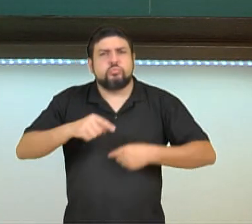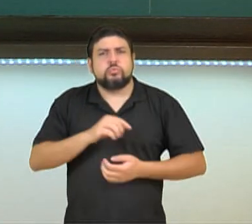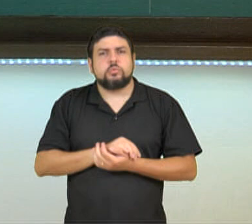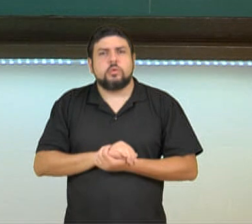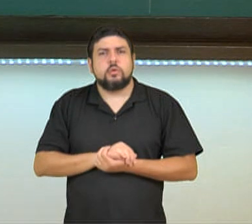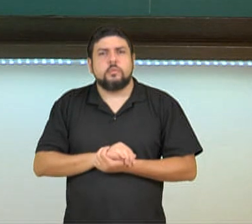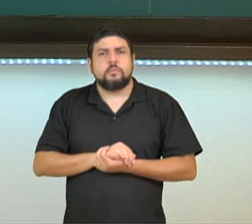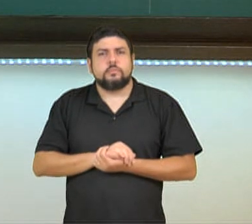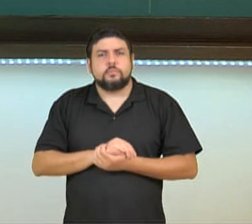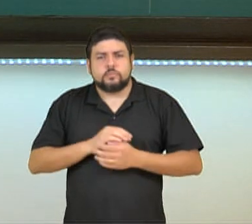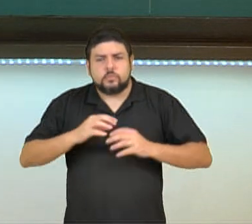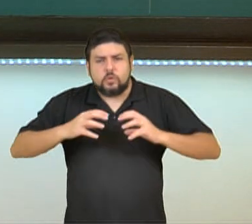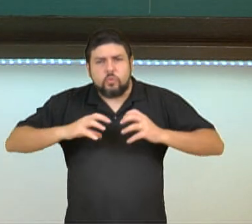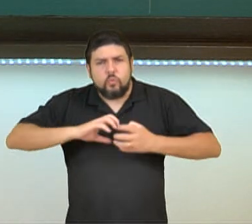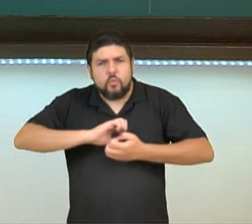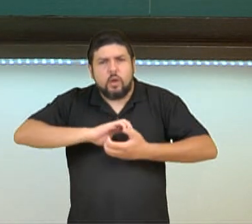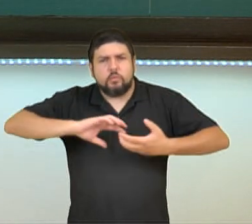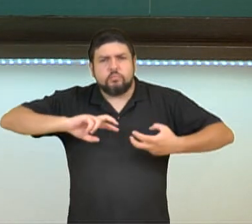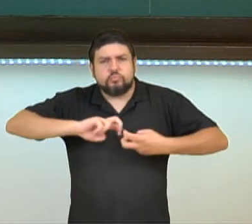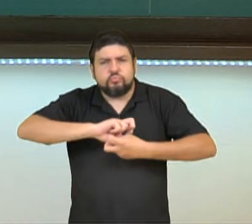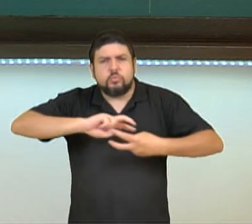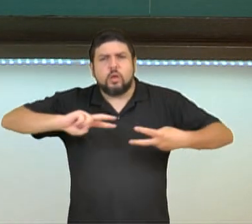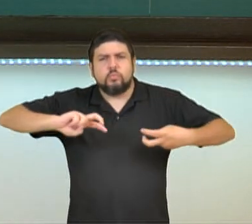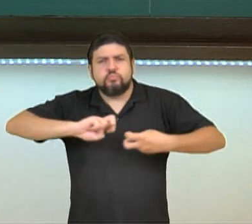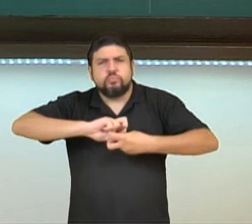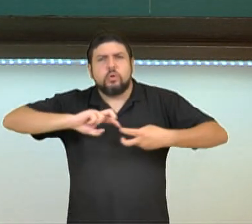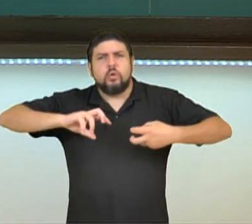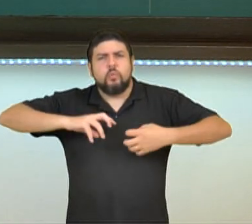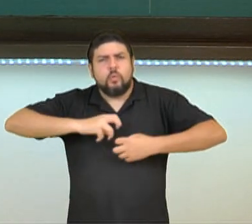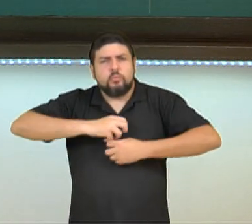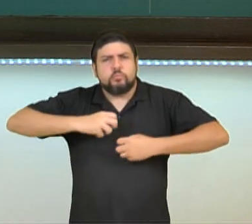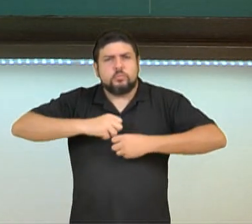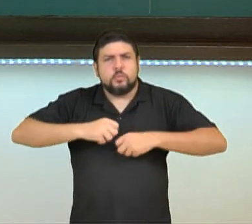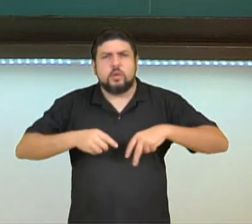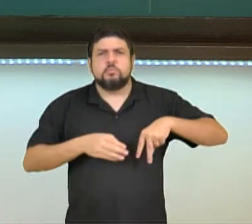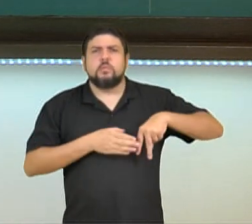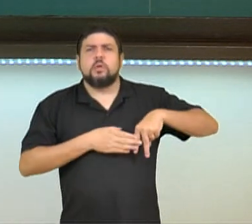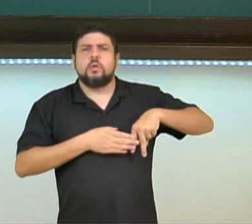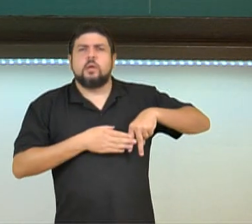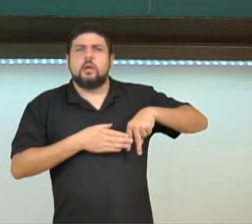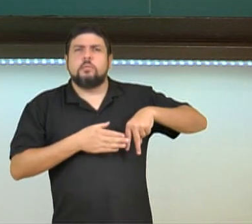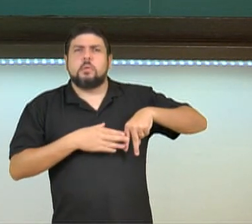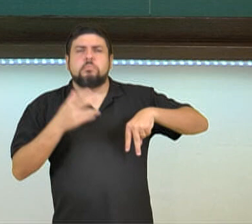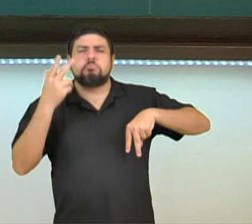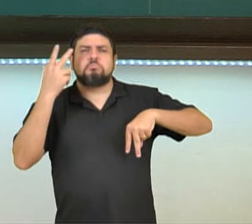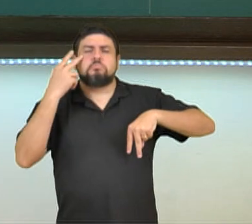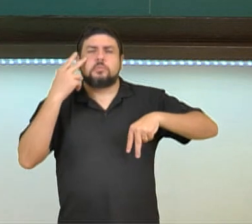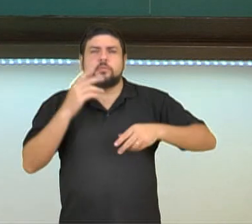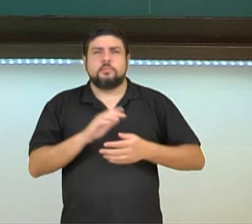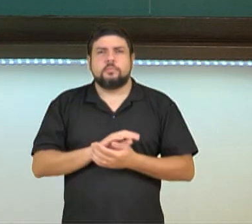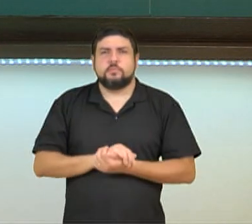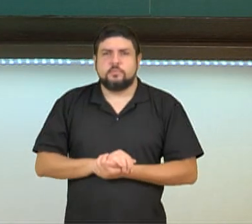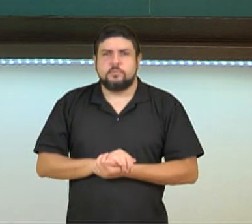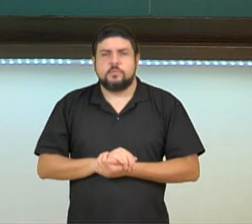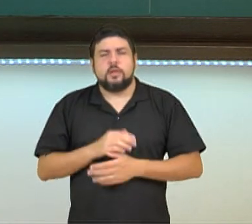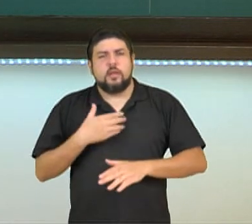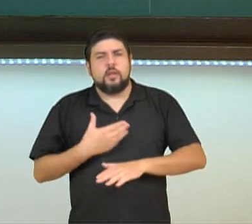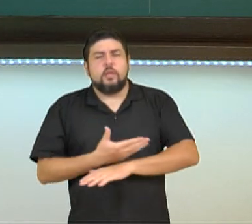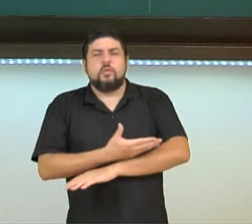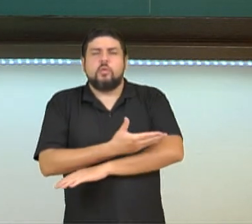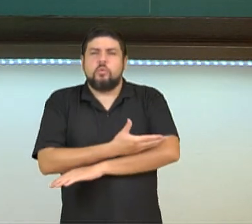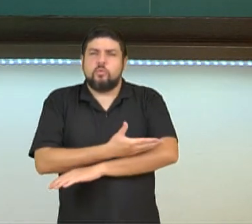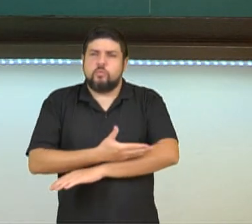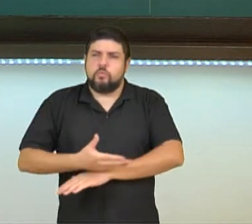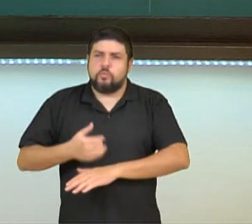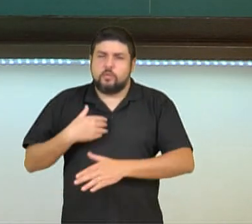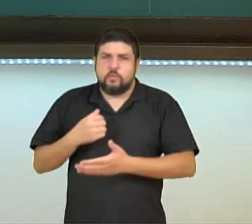com aquele inchaço, aquela sensação de cansaço nas pernas, principalmente. Então, esses são alguns hábitos que